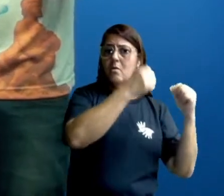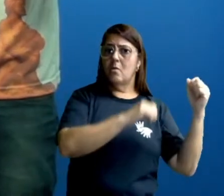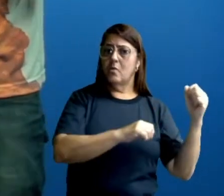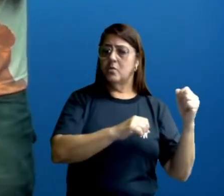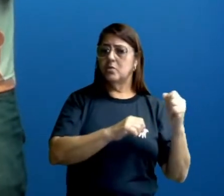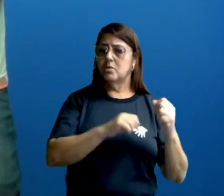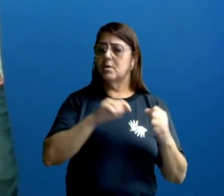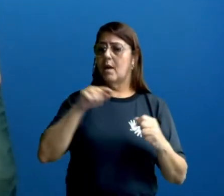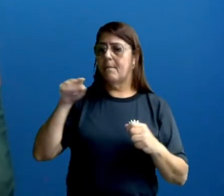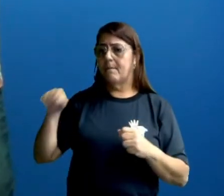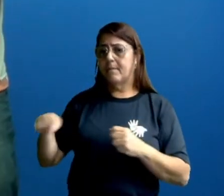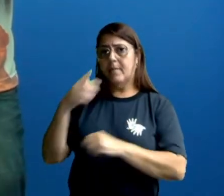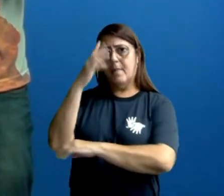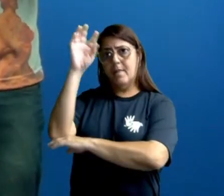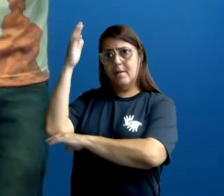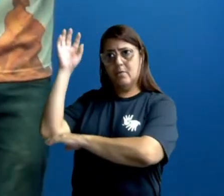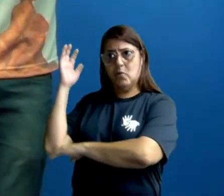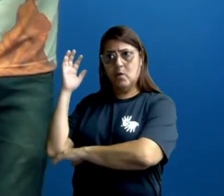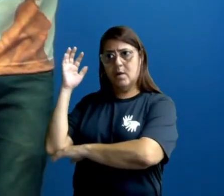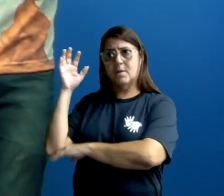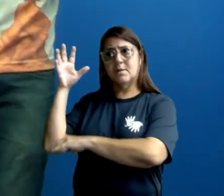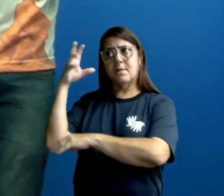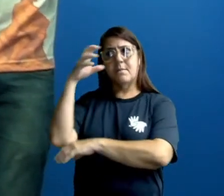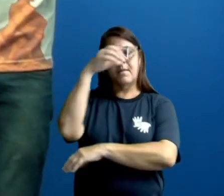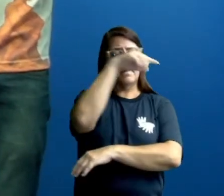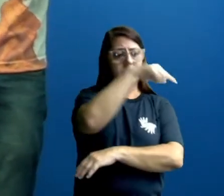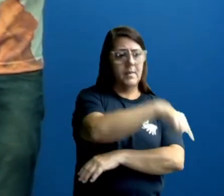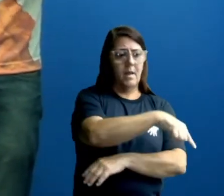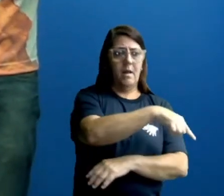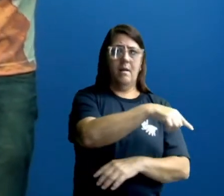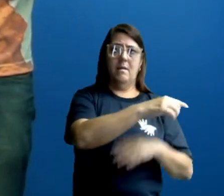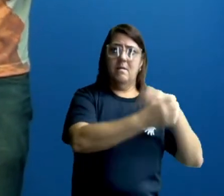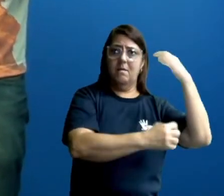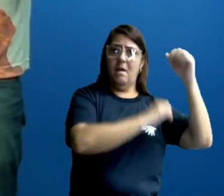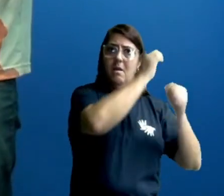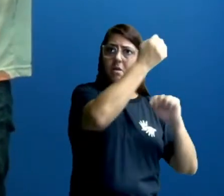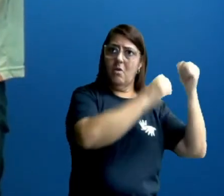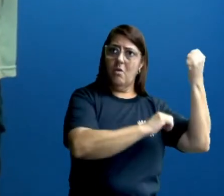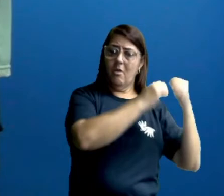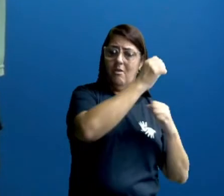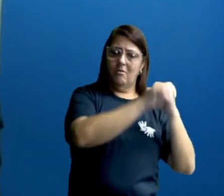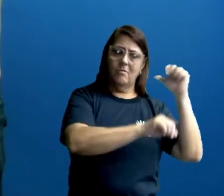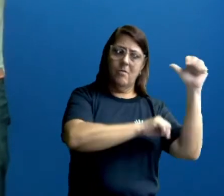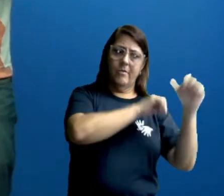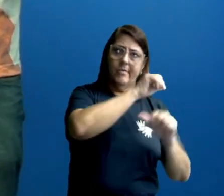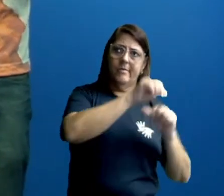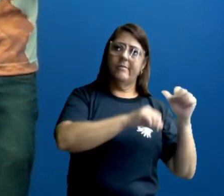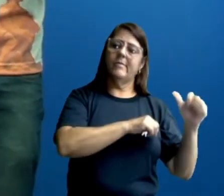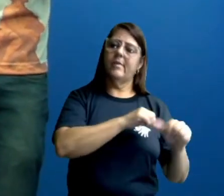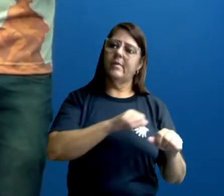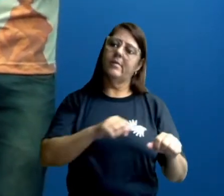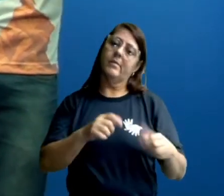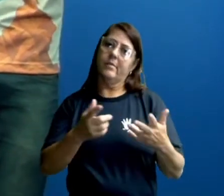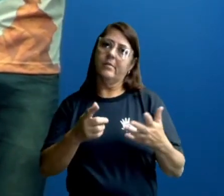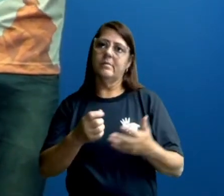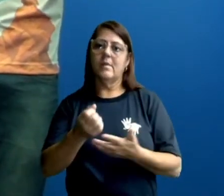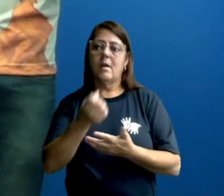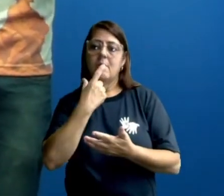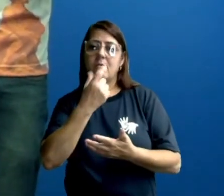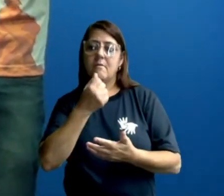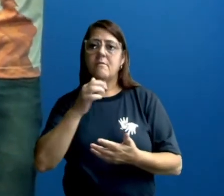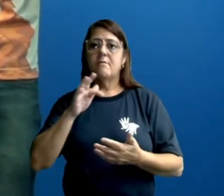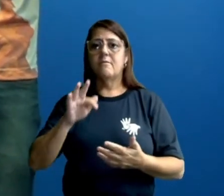gente retira a matéria-prima da natureza e lá na indústria eles são modificados, né? E no caso dos medicamentos, são as